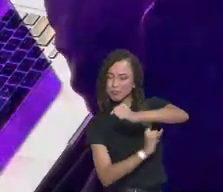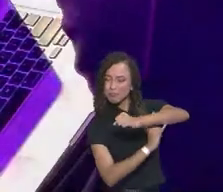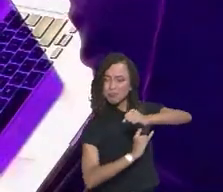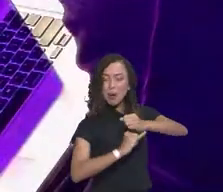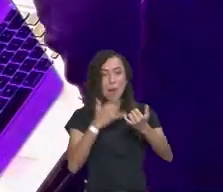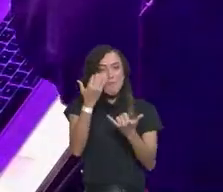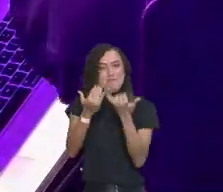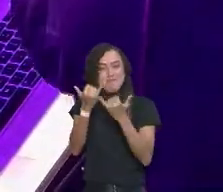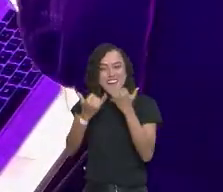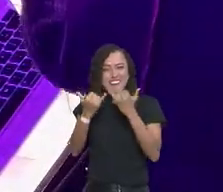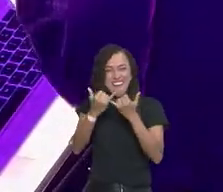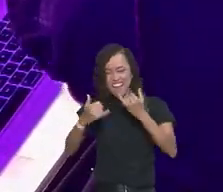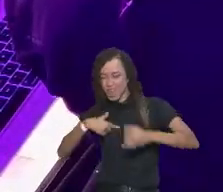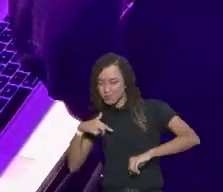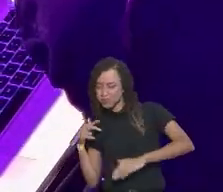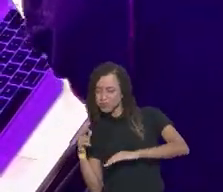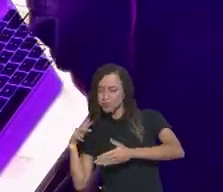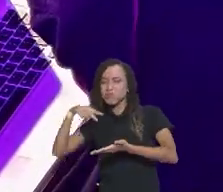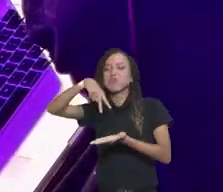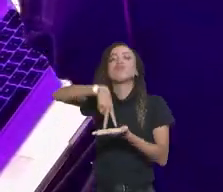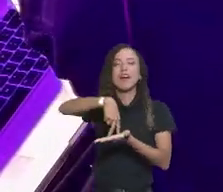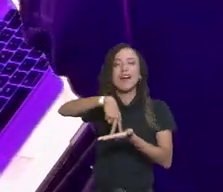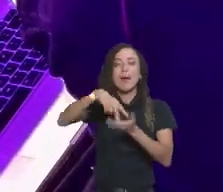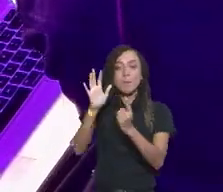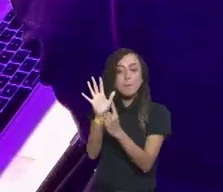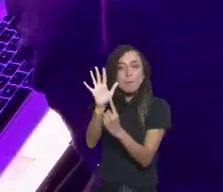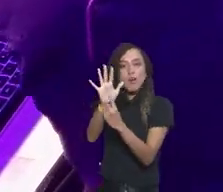no deserto quando